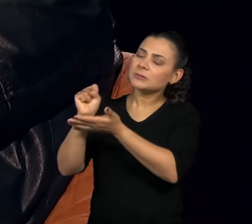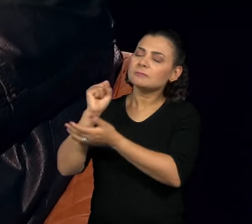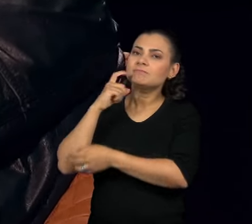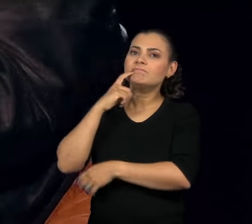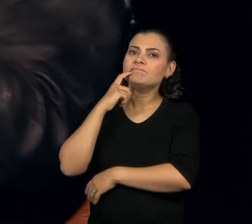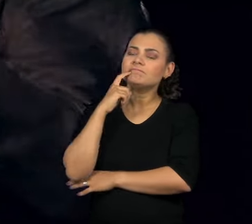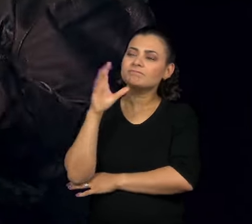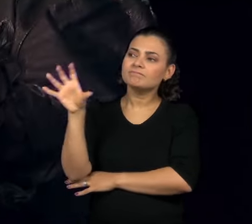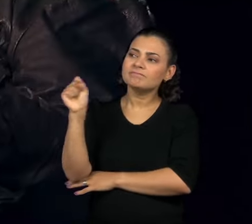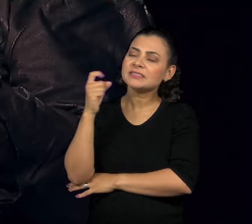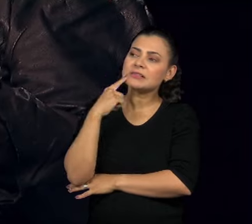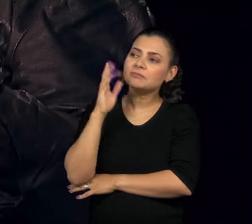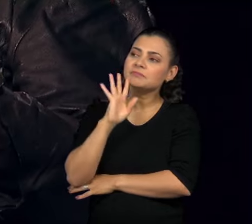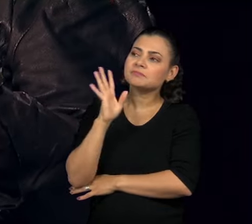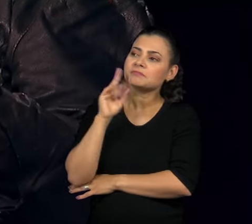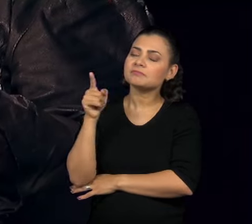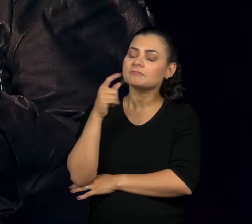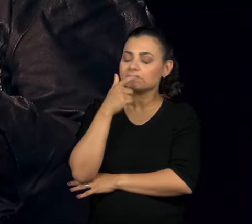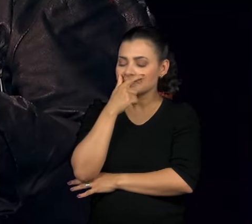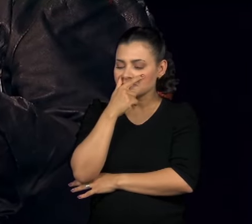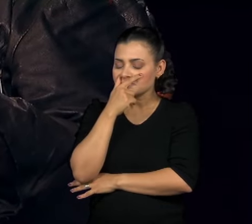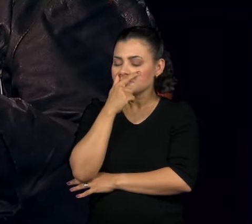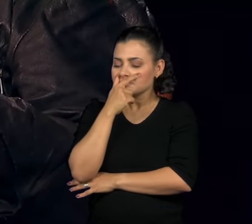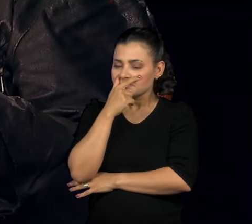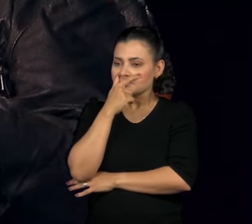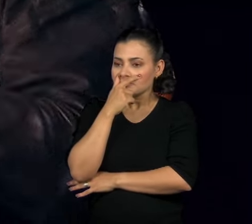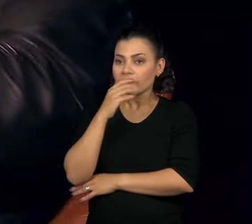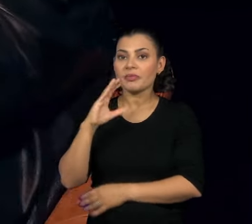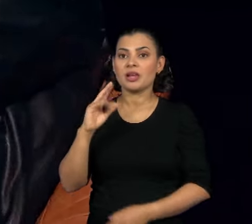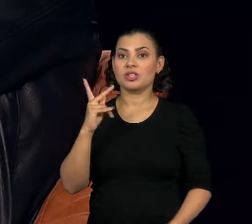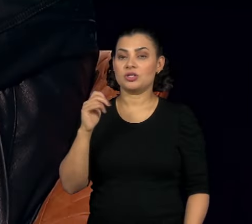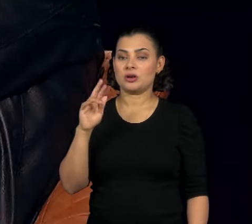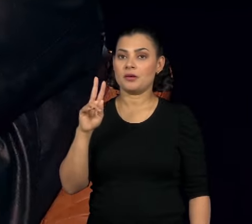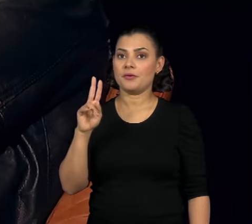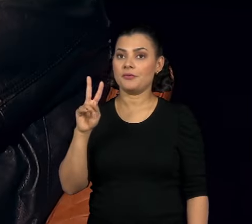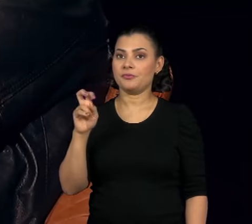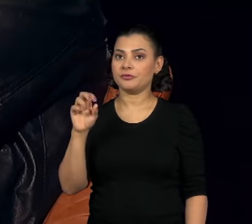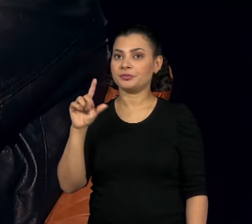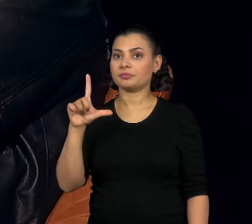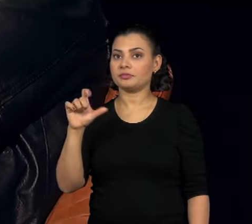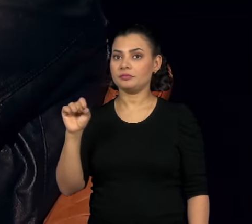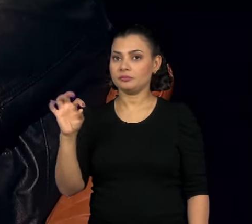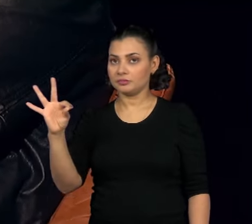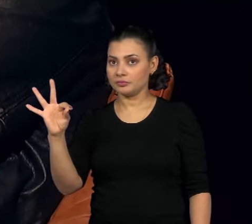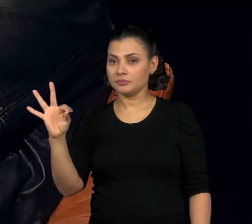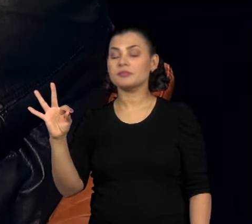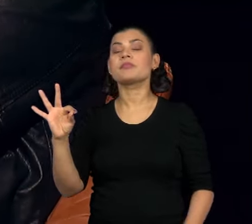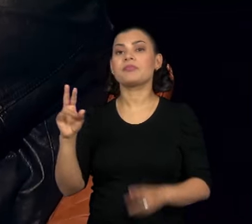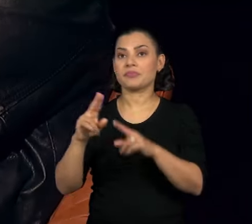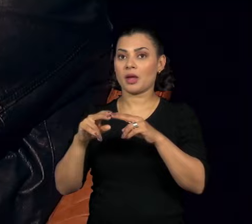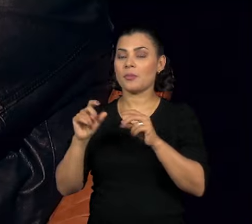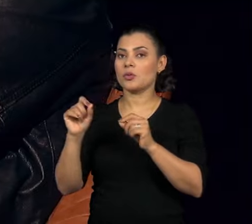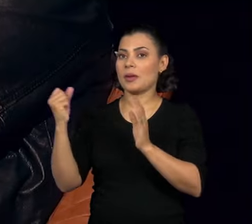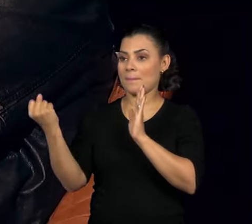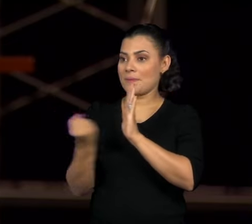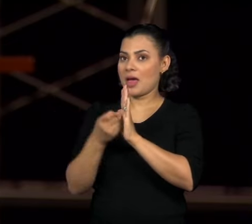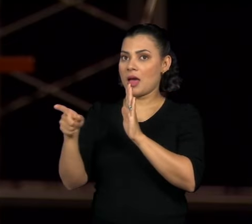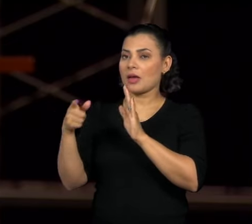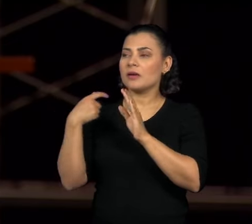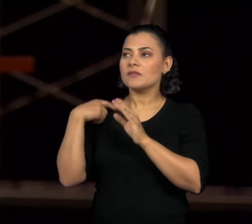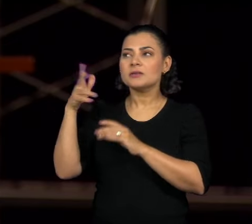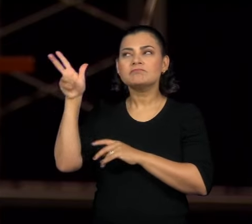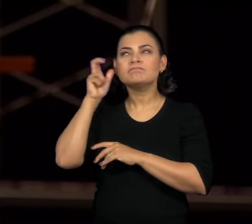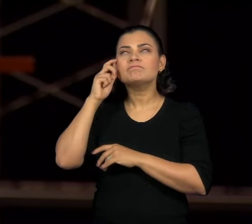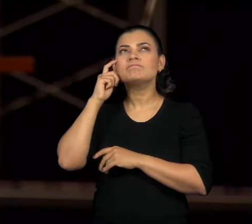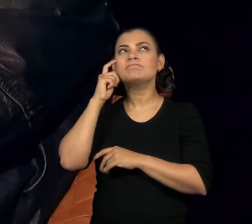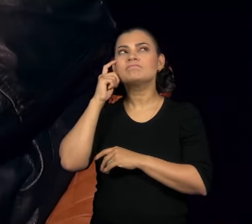Chevrolet. Eu falei, cara, Nossa Vida Não Vale Chevrolet. Eu inventei o título. Eu falei, esse título podia ser de uma peça, né? Agora eu vou ter que escrever a peça para pôr esse título.